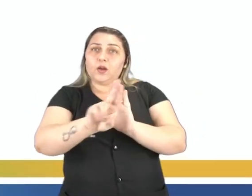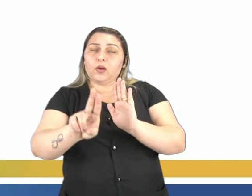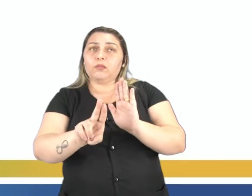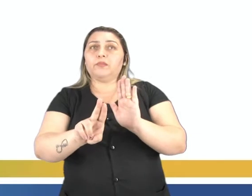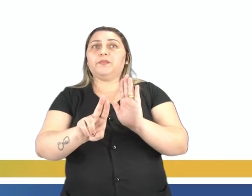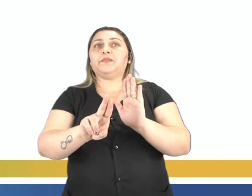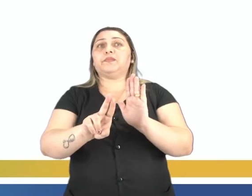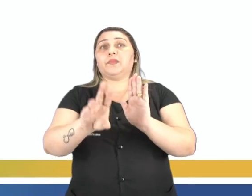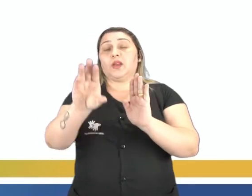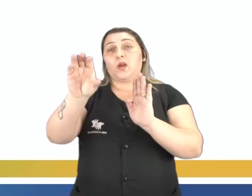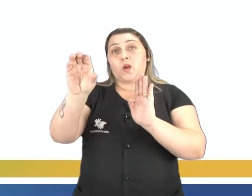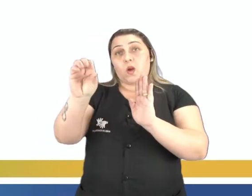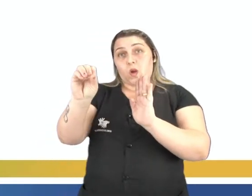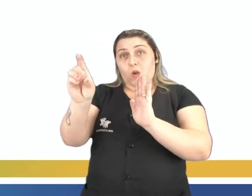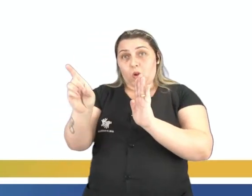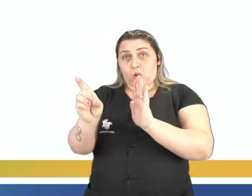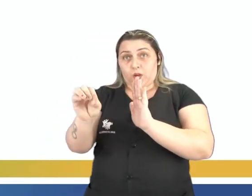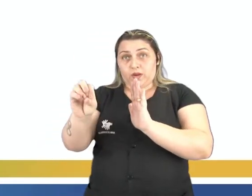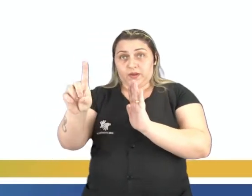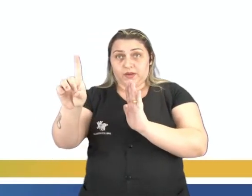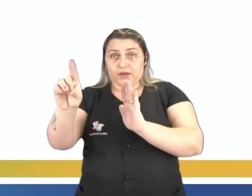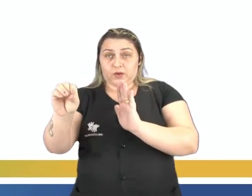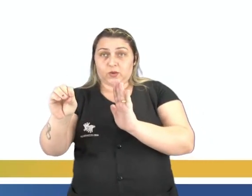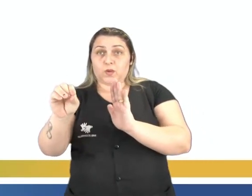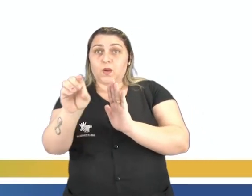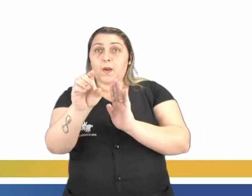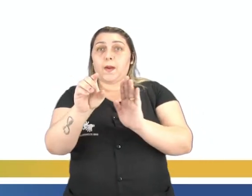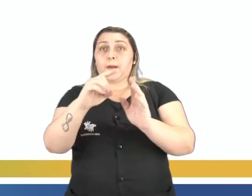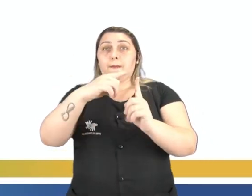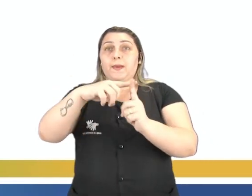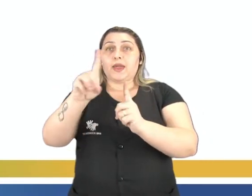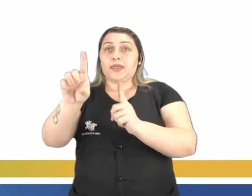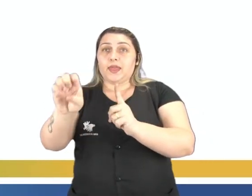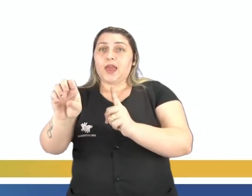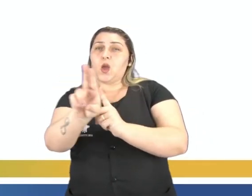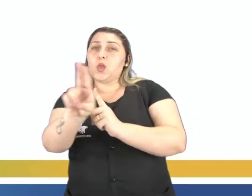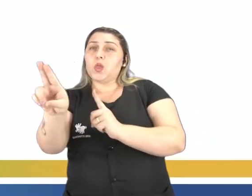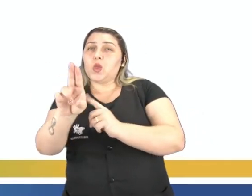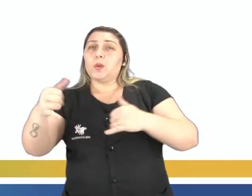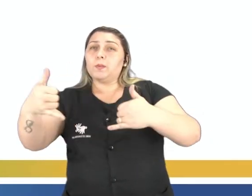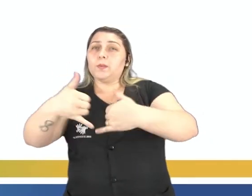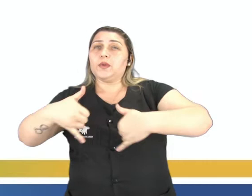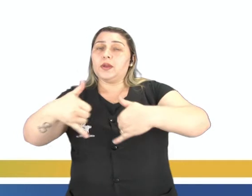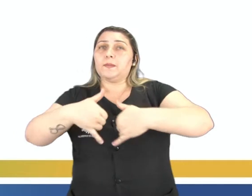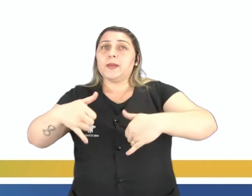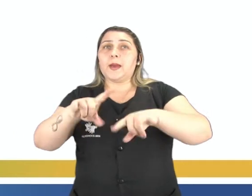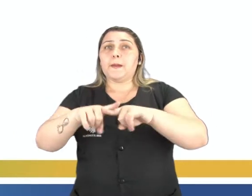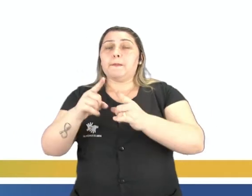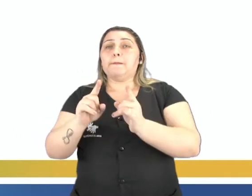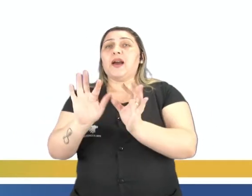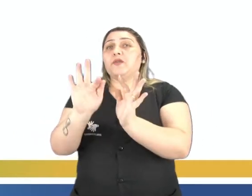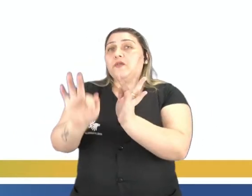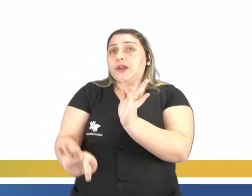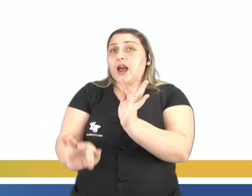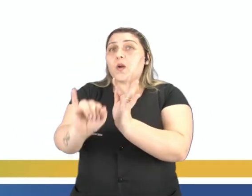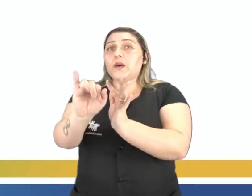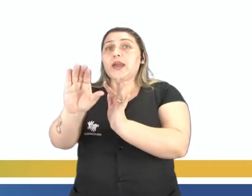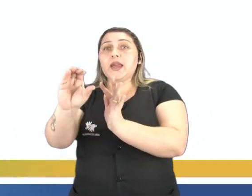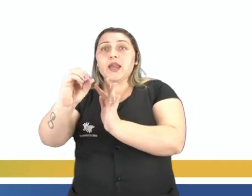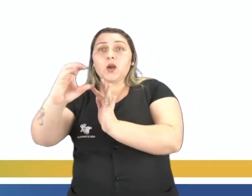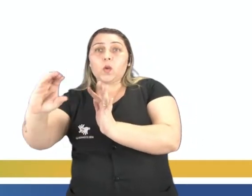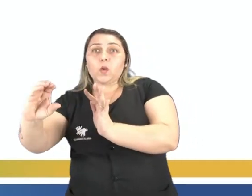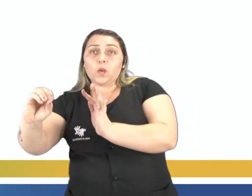ser óxido, preposição de, nome do elemento químico, mais a terminação